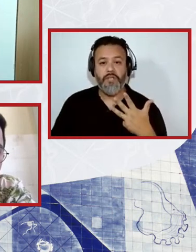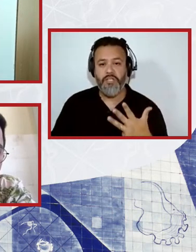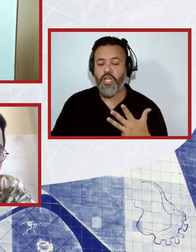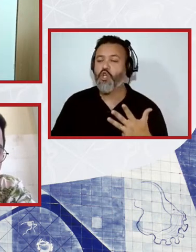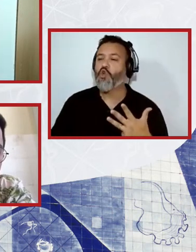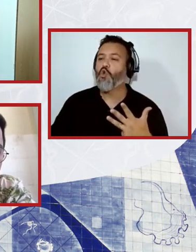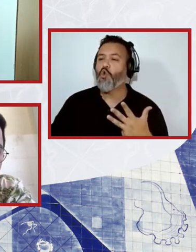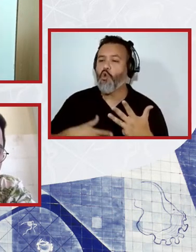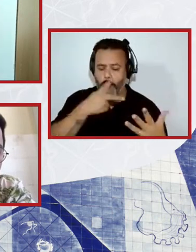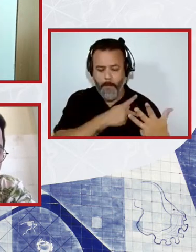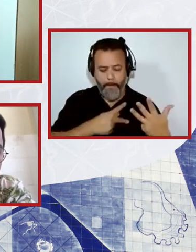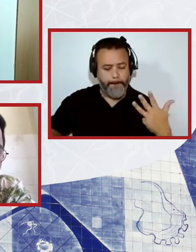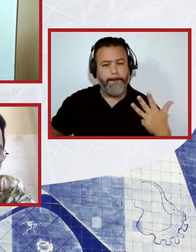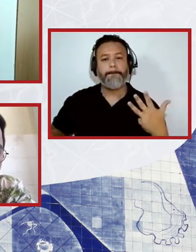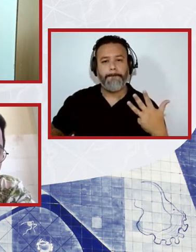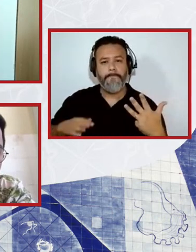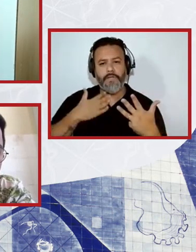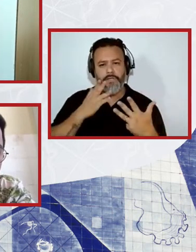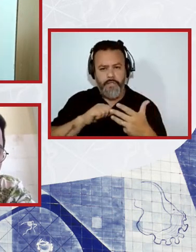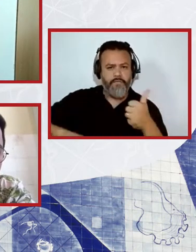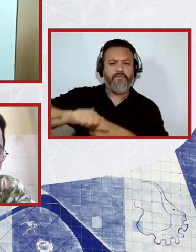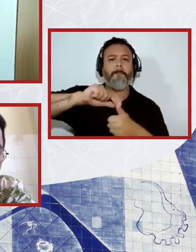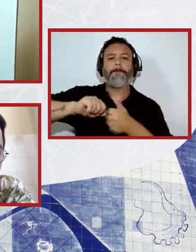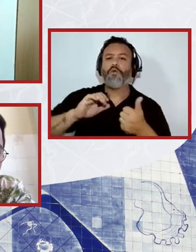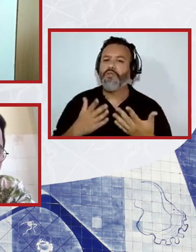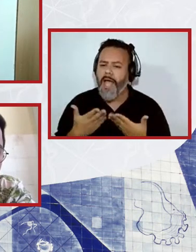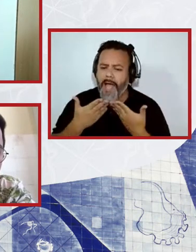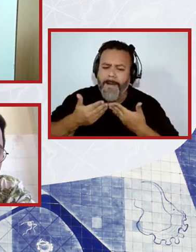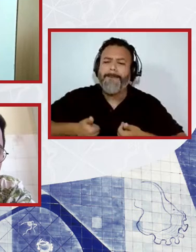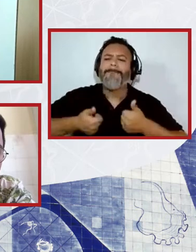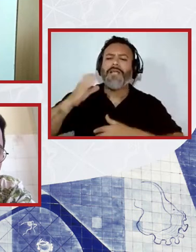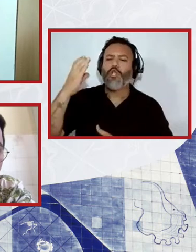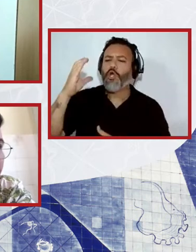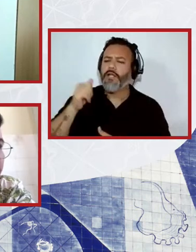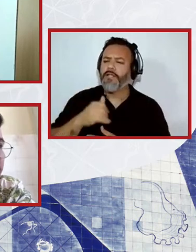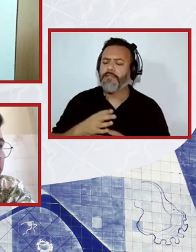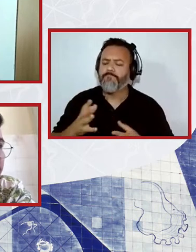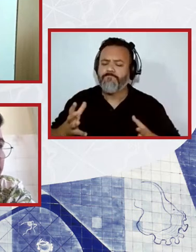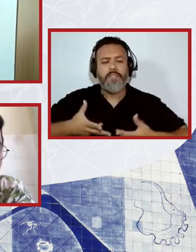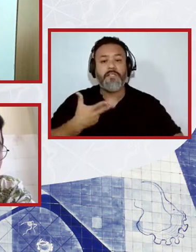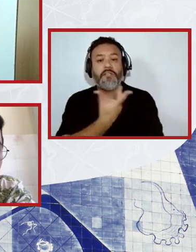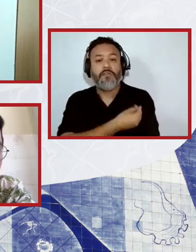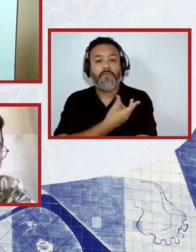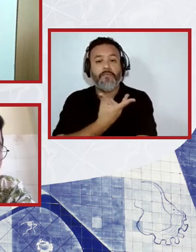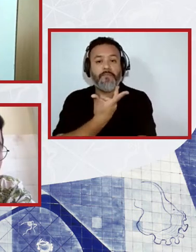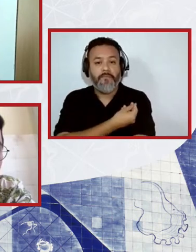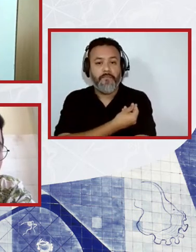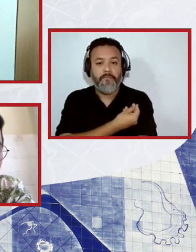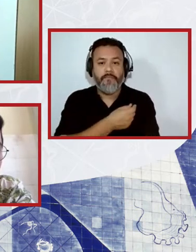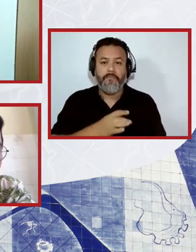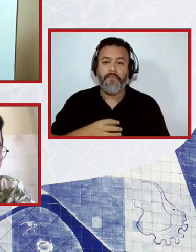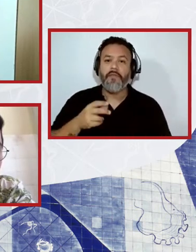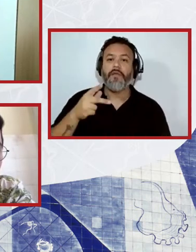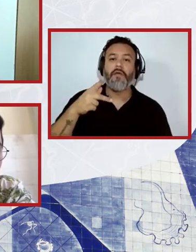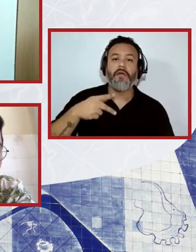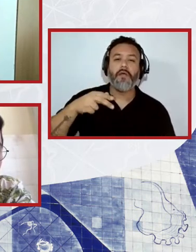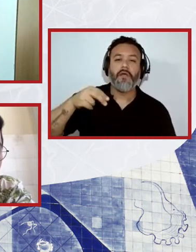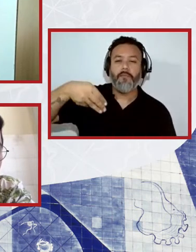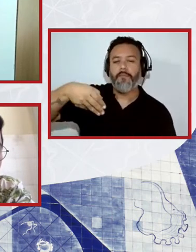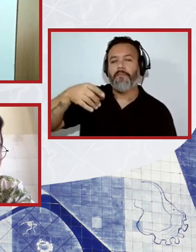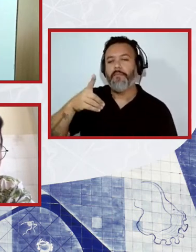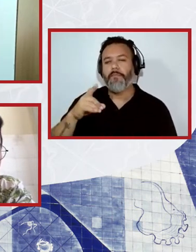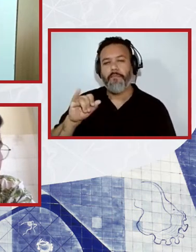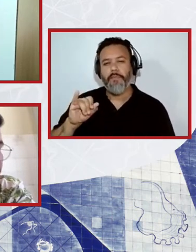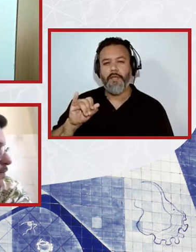muitíssimo esse lado, melhorar a ciência, incentivar a vacinação, o PNDI vai voltar a funcionar